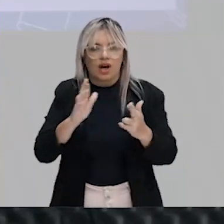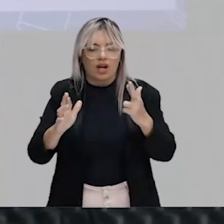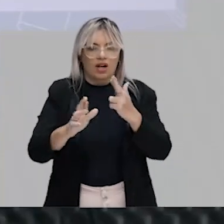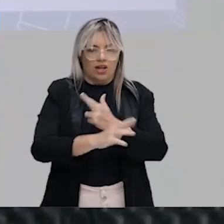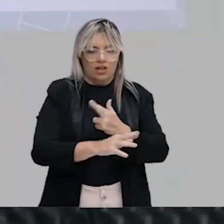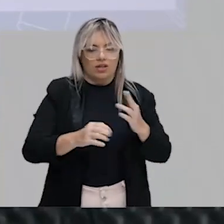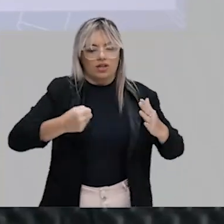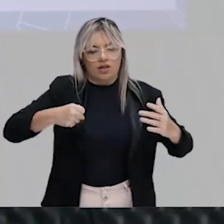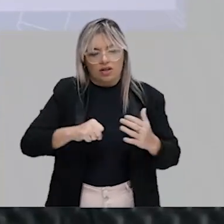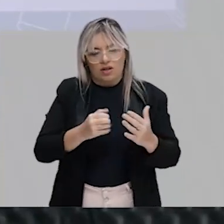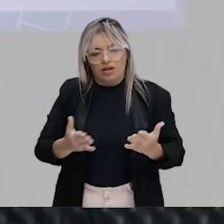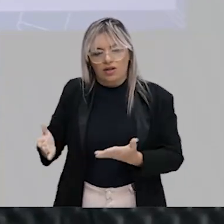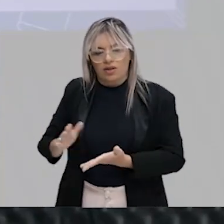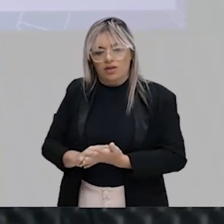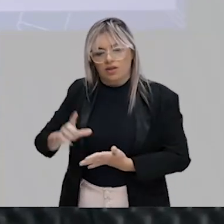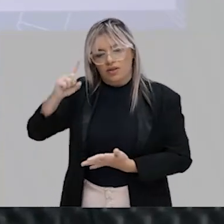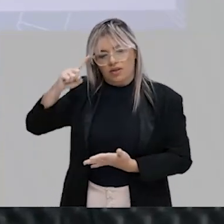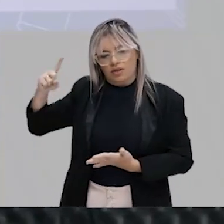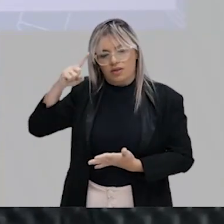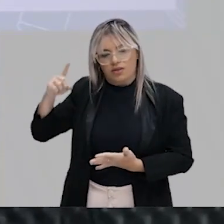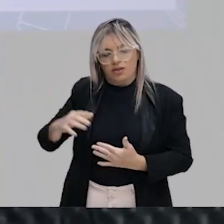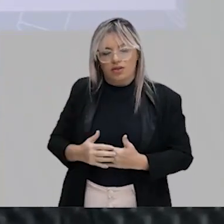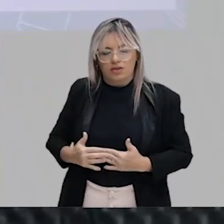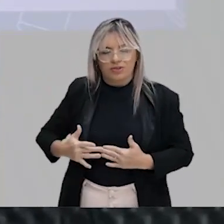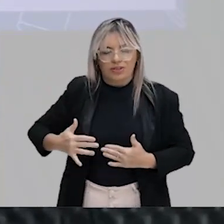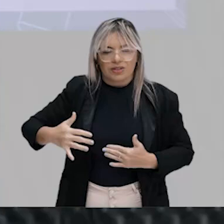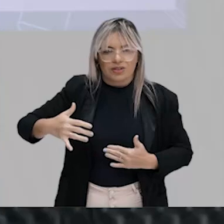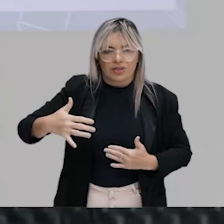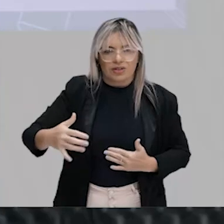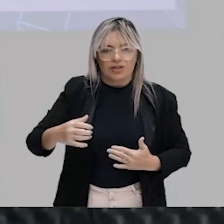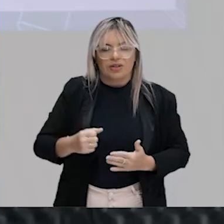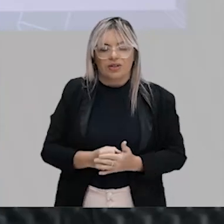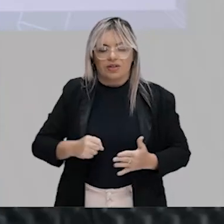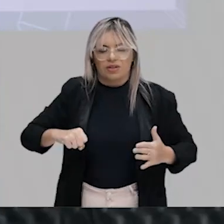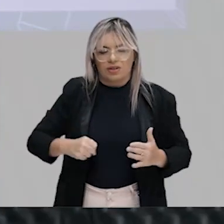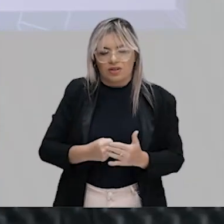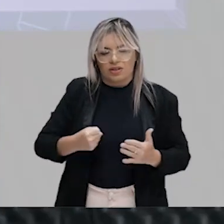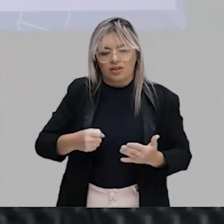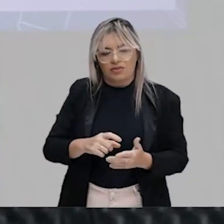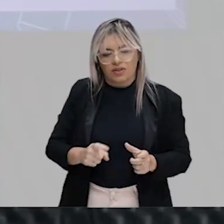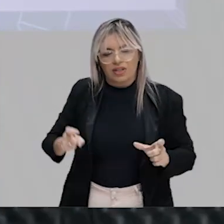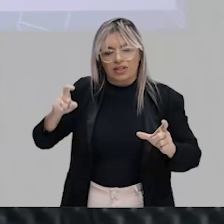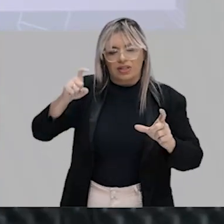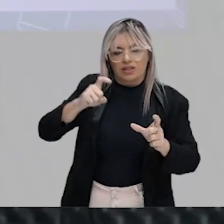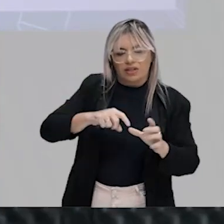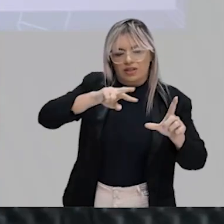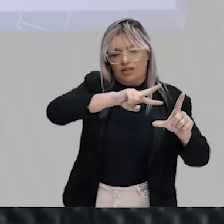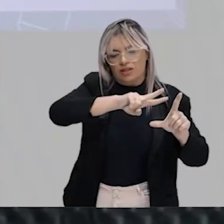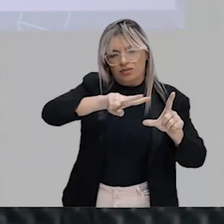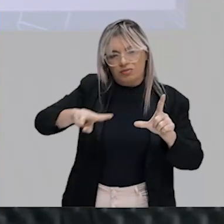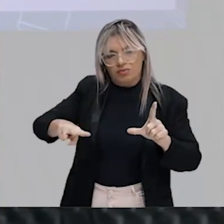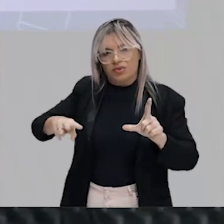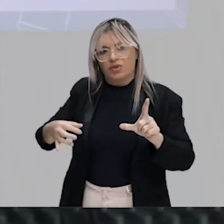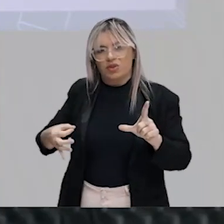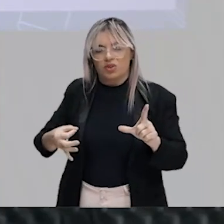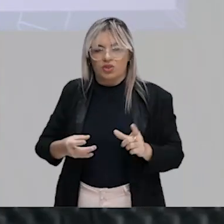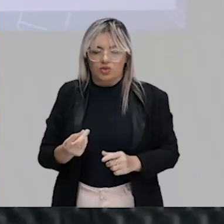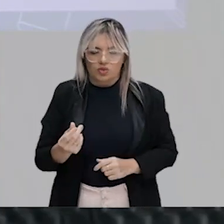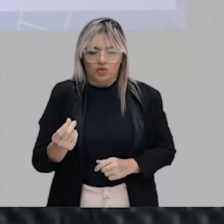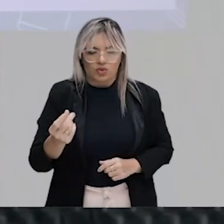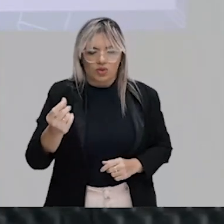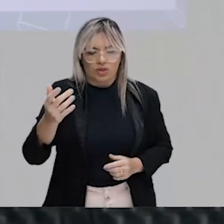A cada dia que passa, o esporte fica mais dependente da mídia e do dinheiro e vai deixando de lado as suas